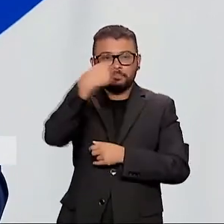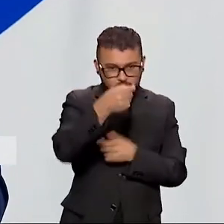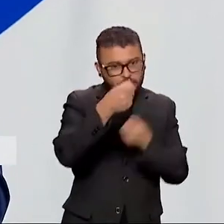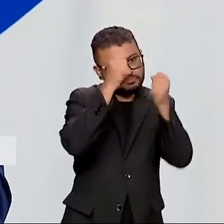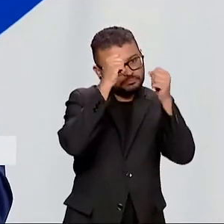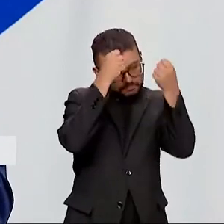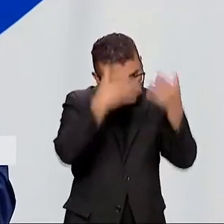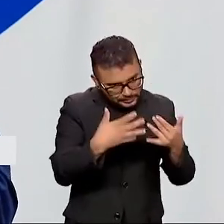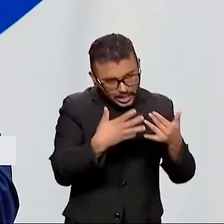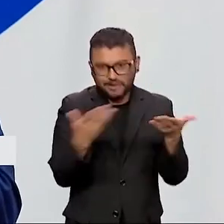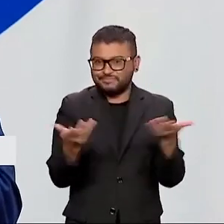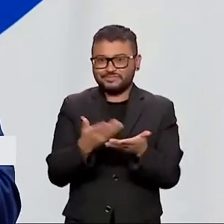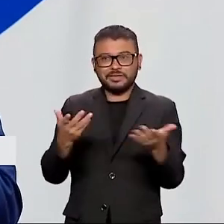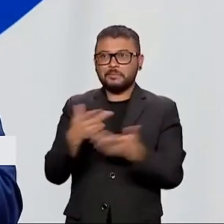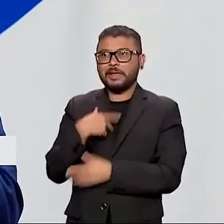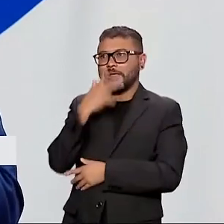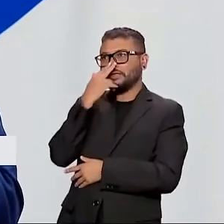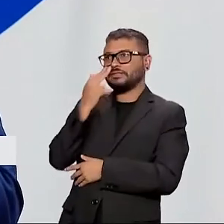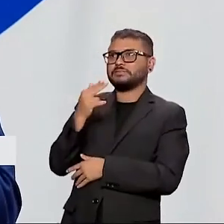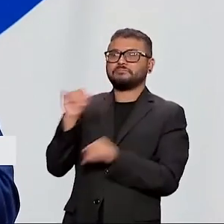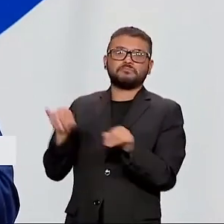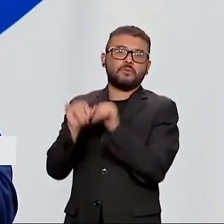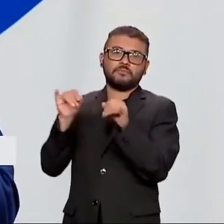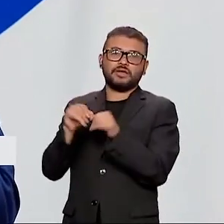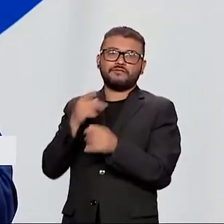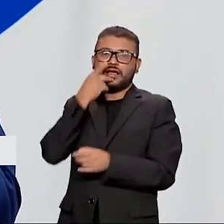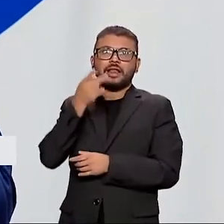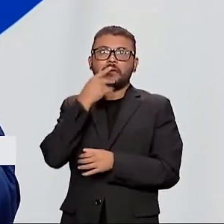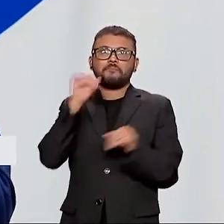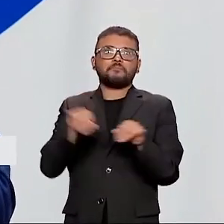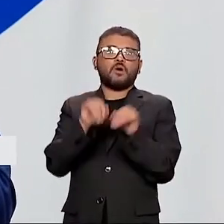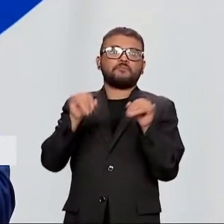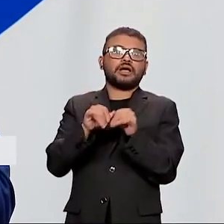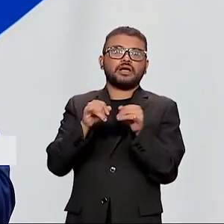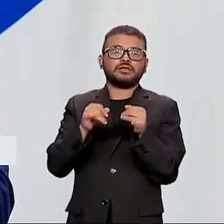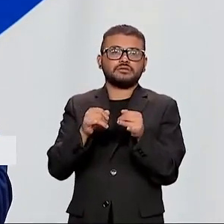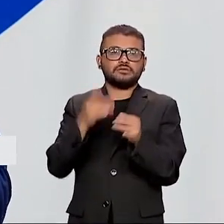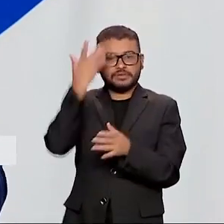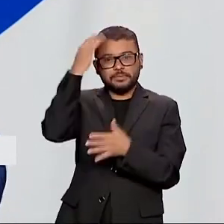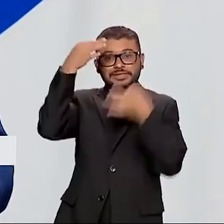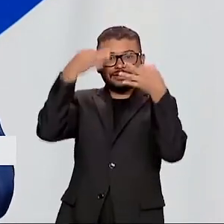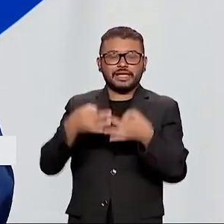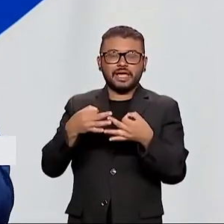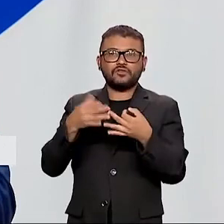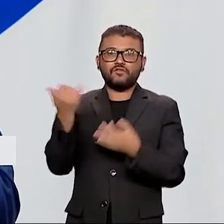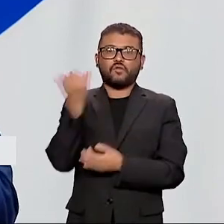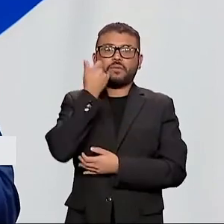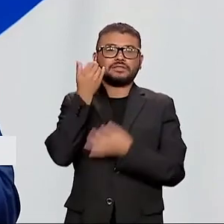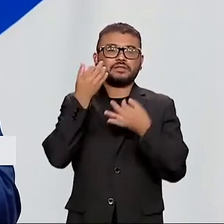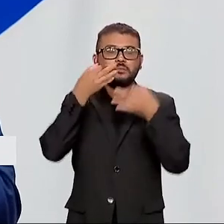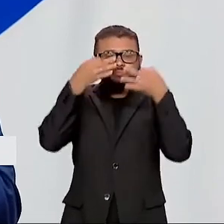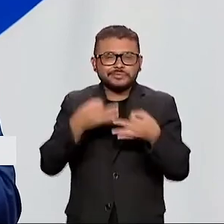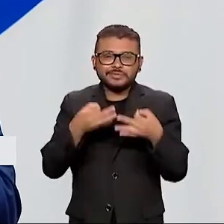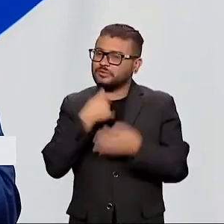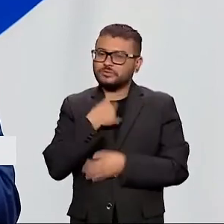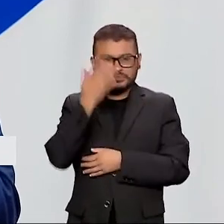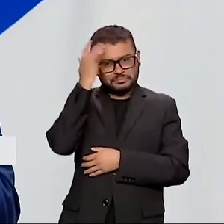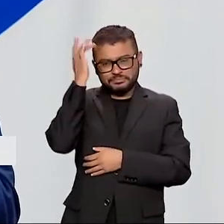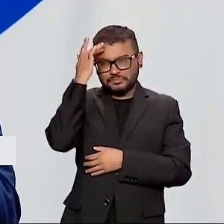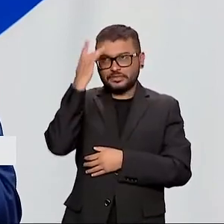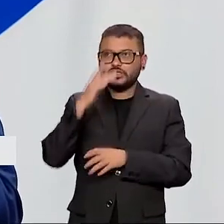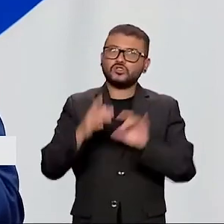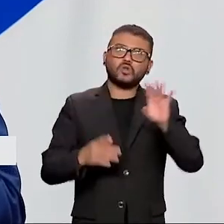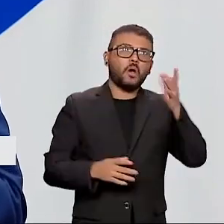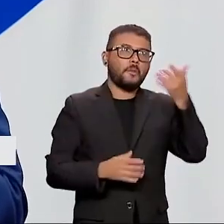Mas agora seria chutar, sabe, de forma precipitada uma informação que eu não tenho. Eu